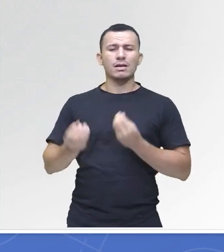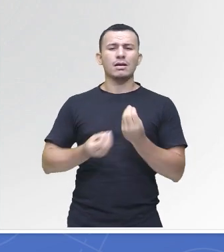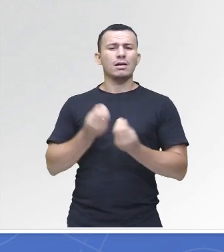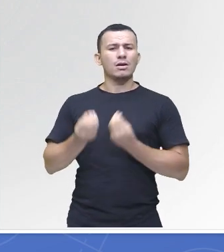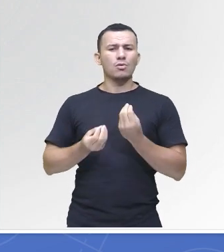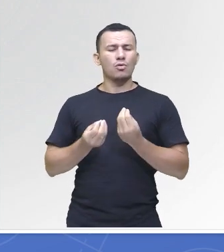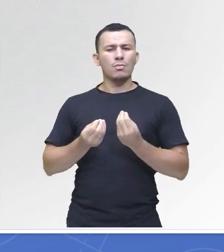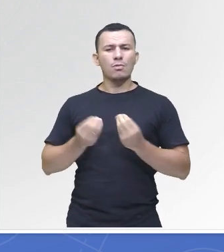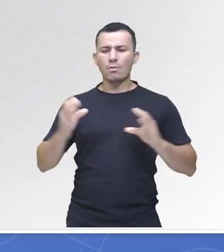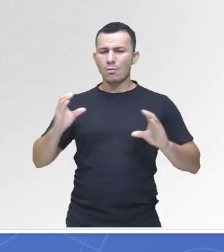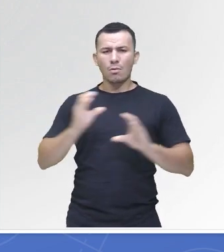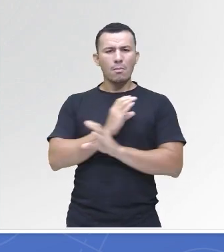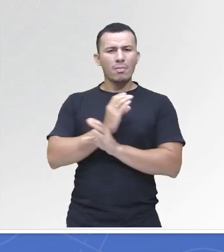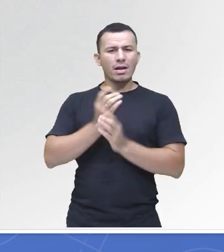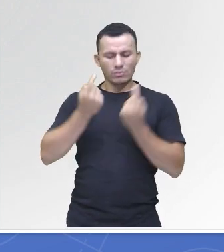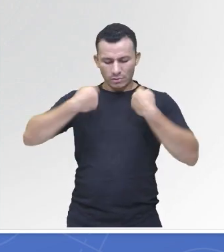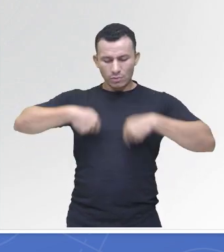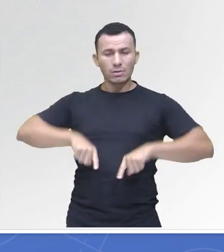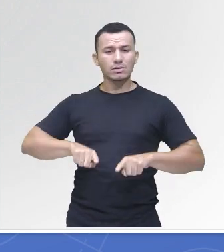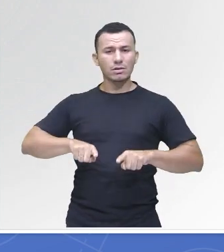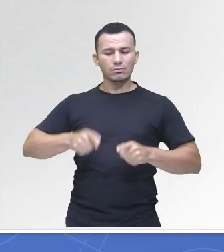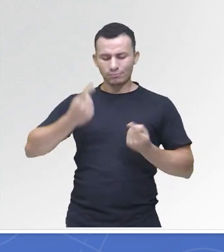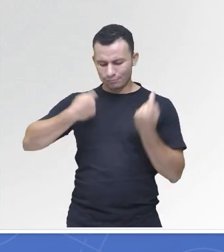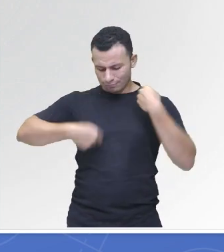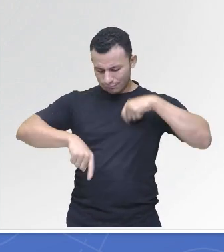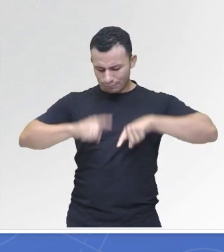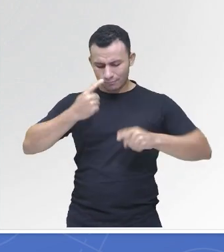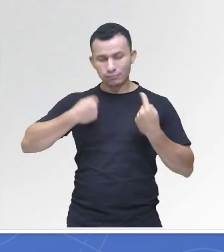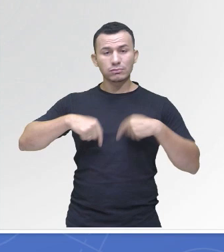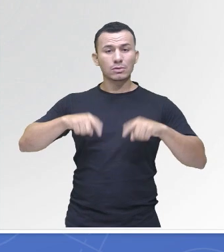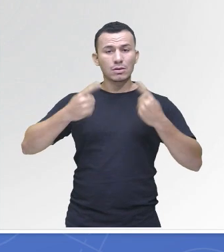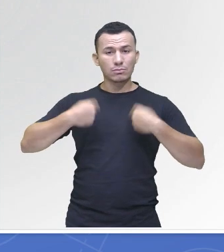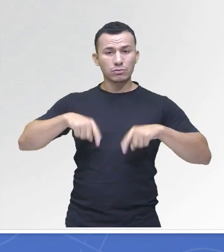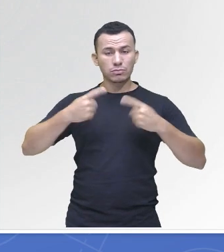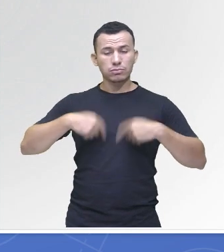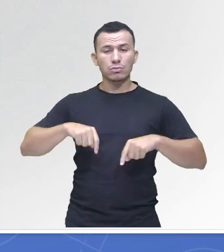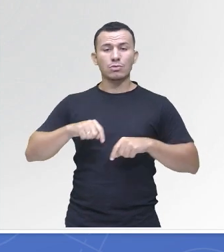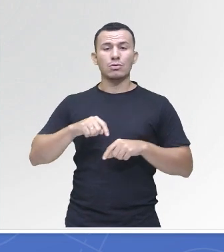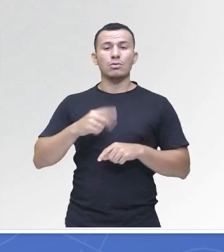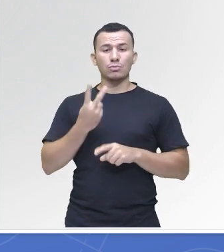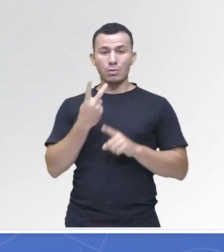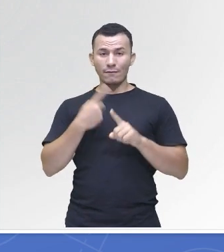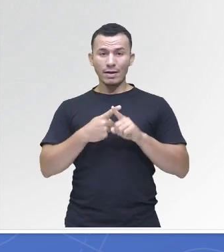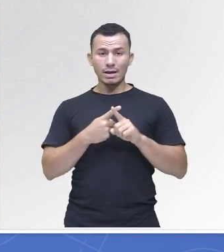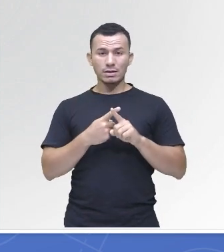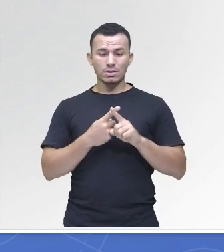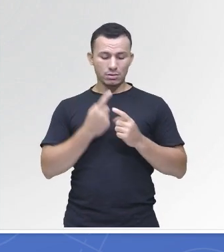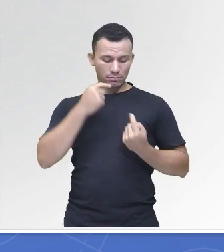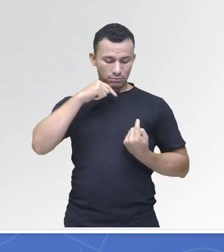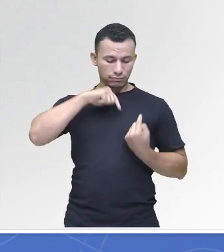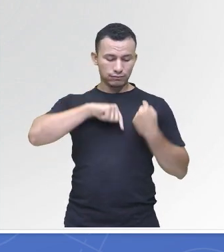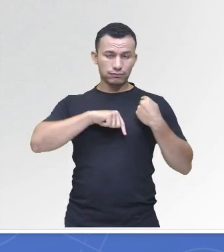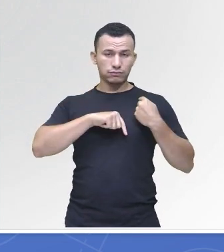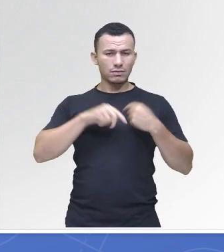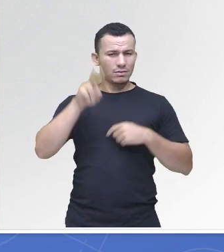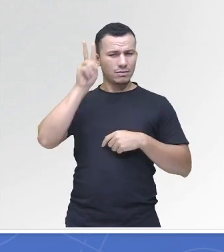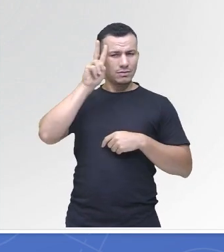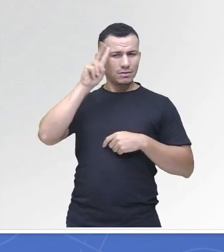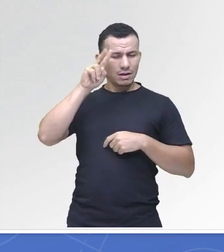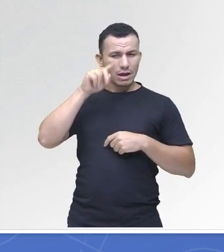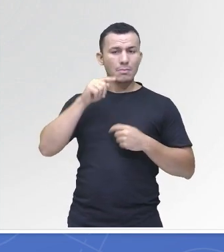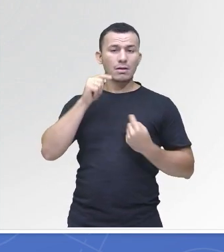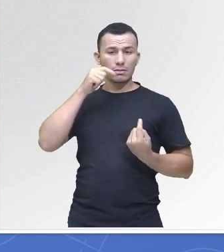circuito completo, o sangue ele passa 2 vezes pelo nosso coração, né? A gente viu ali sobre a